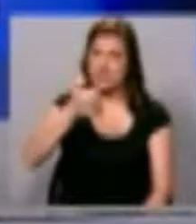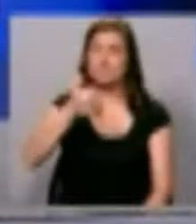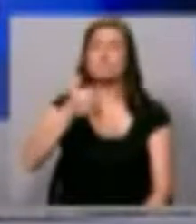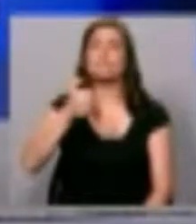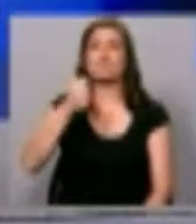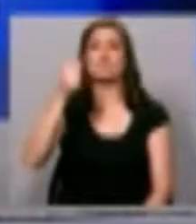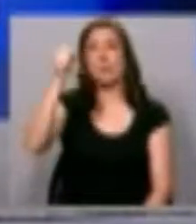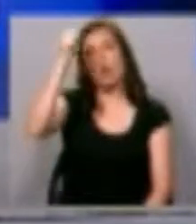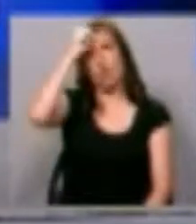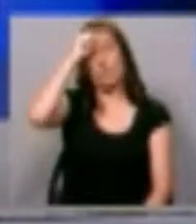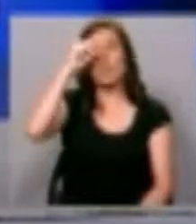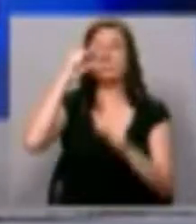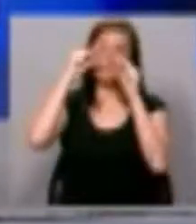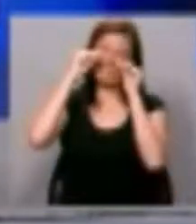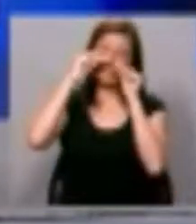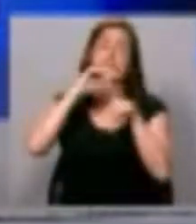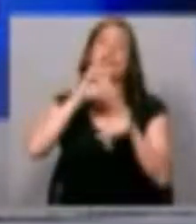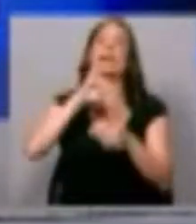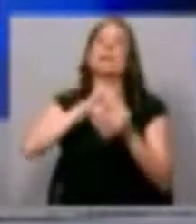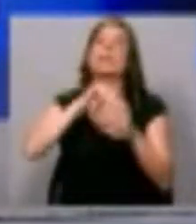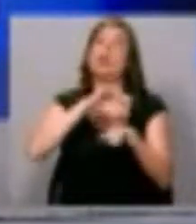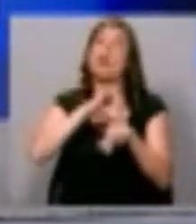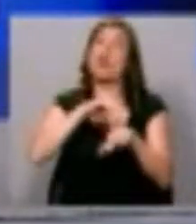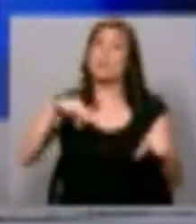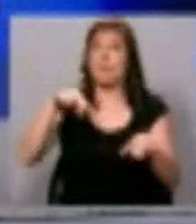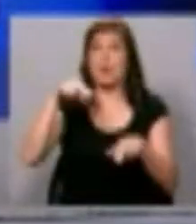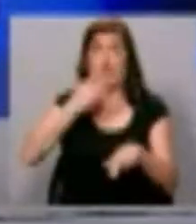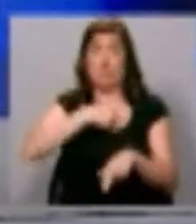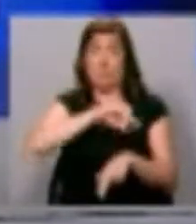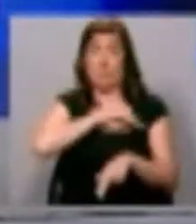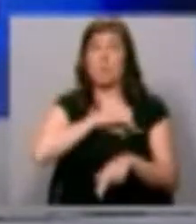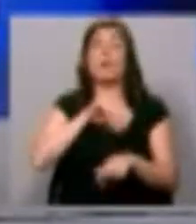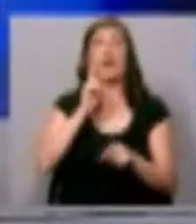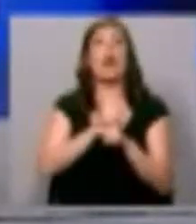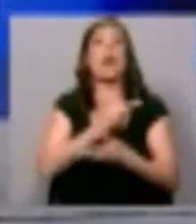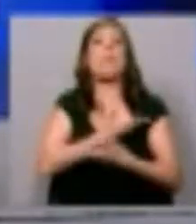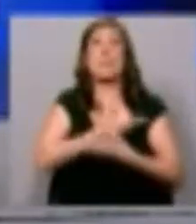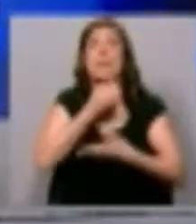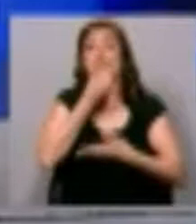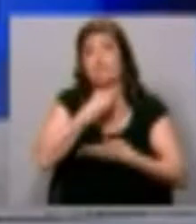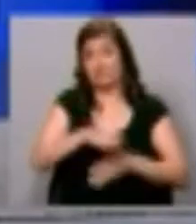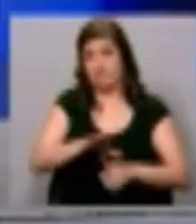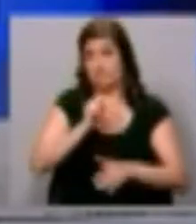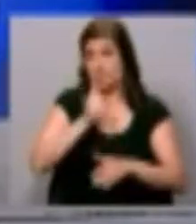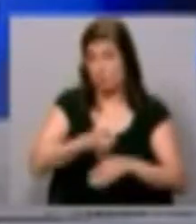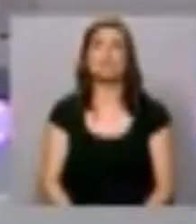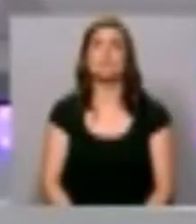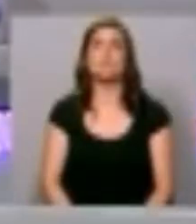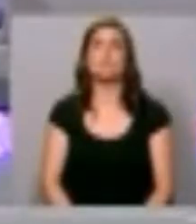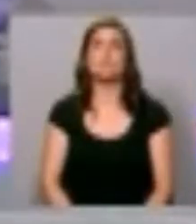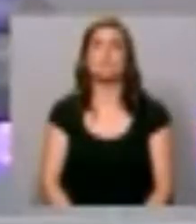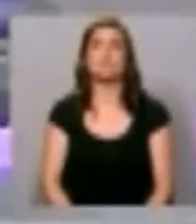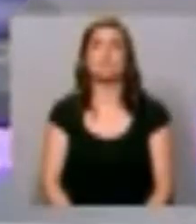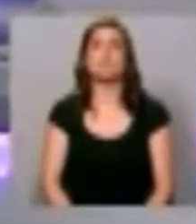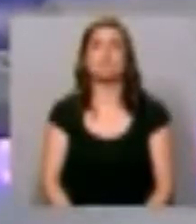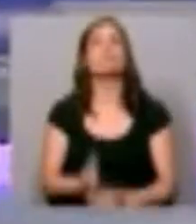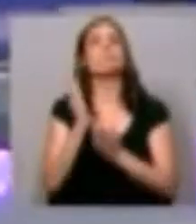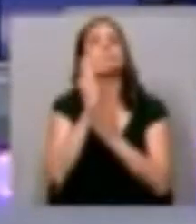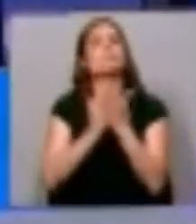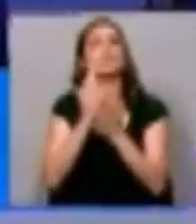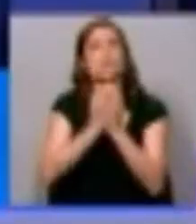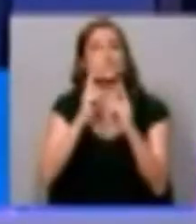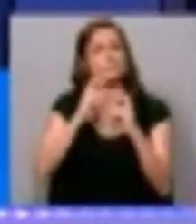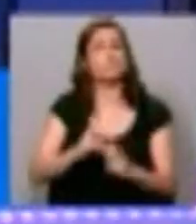centro hospitalar de Coimbra, depois de ter perdido o bebê na maternidade Bissaia Barreto. Os médicos terão decidido fazer um estudo